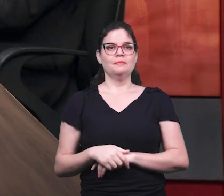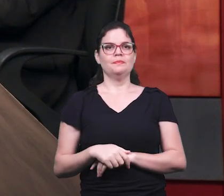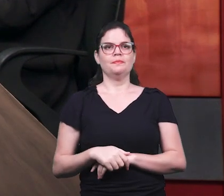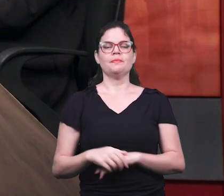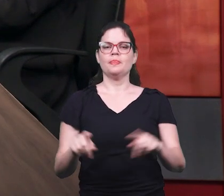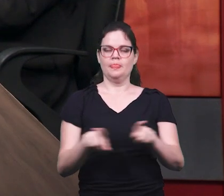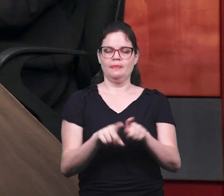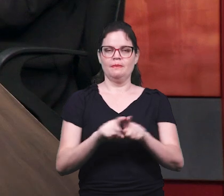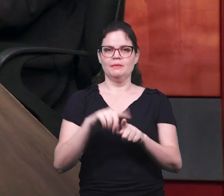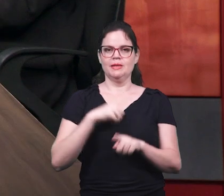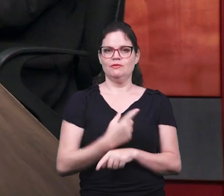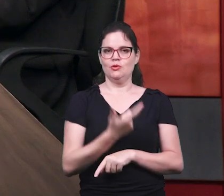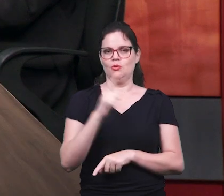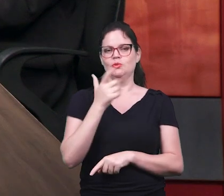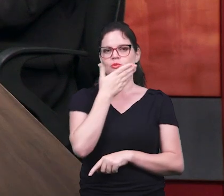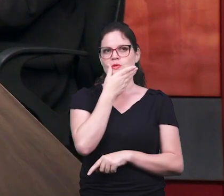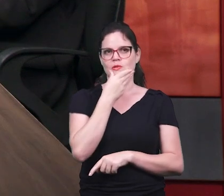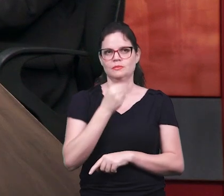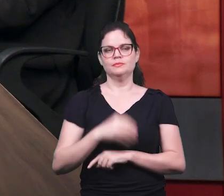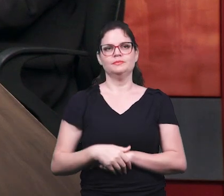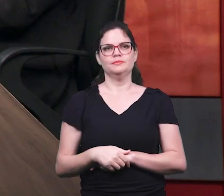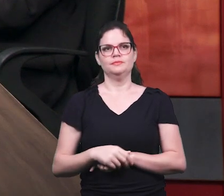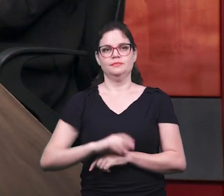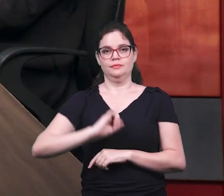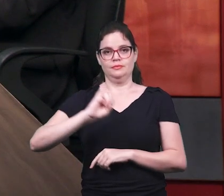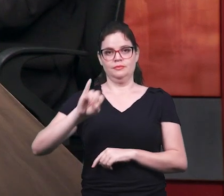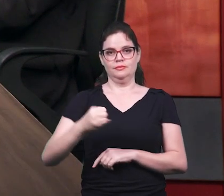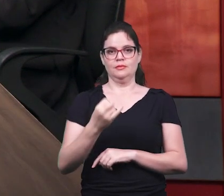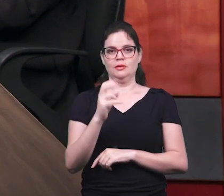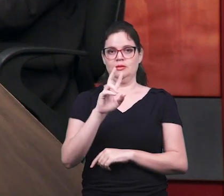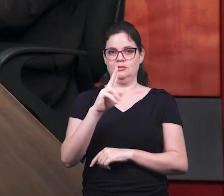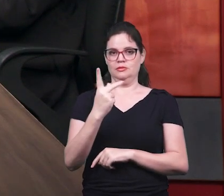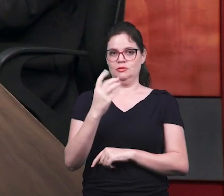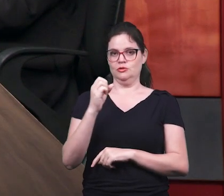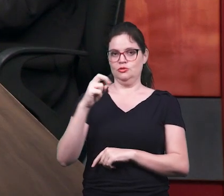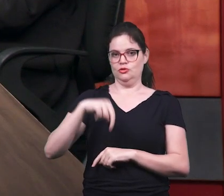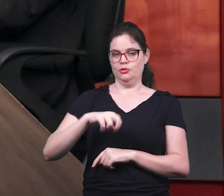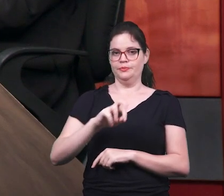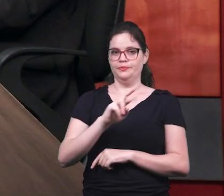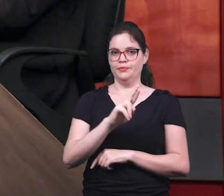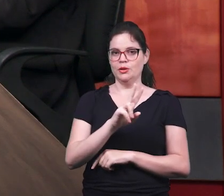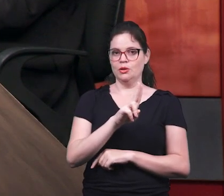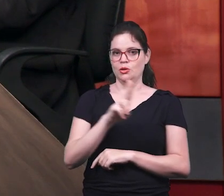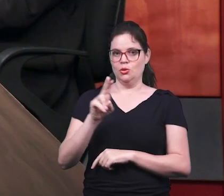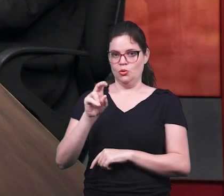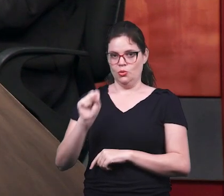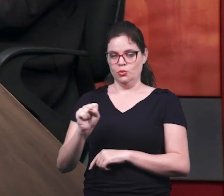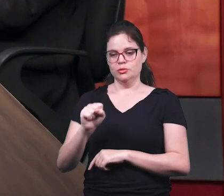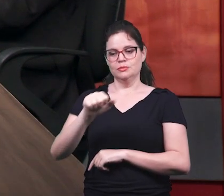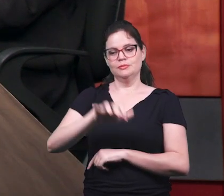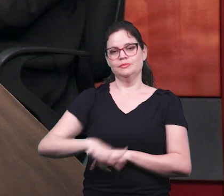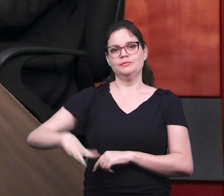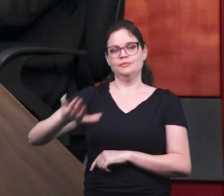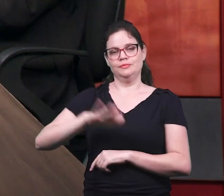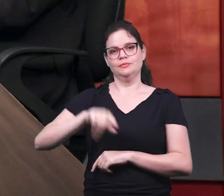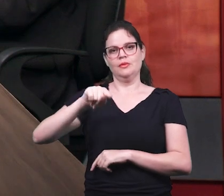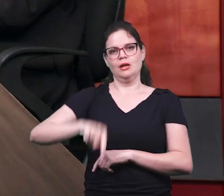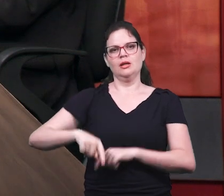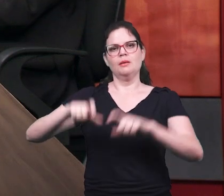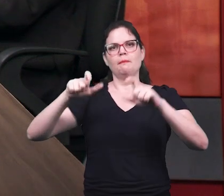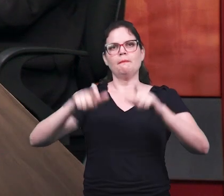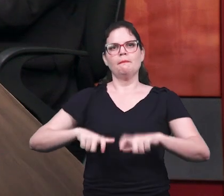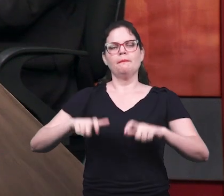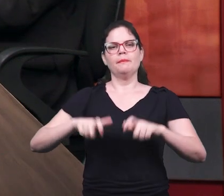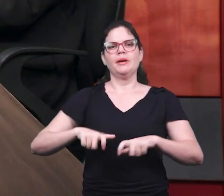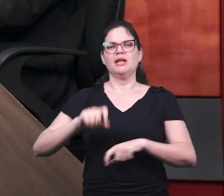pré-reformadores, nós também falamos de John Hus. John Hus, ele vive ali na região da República